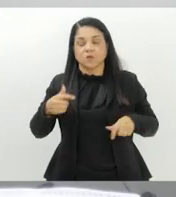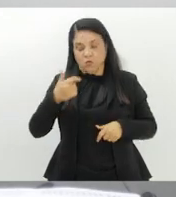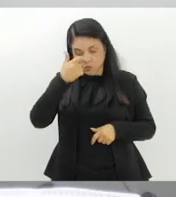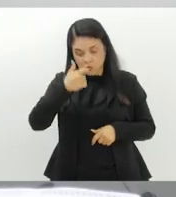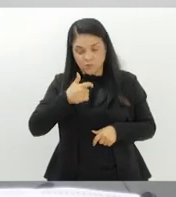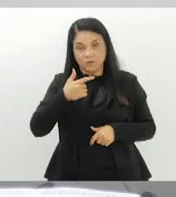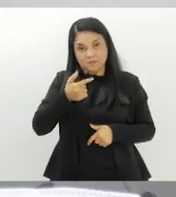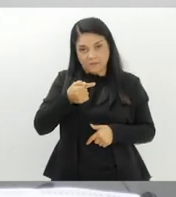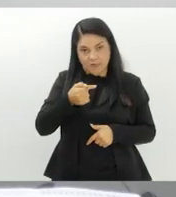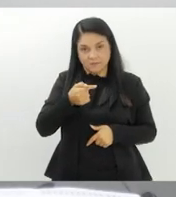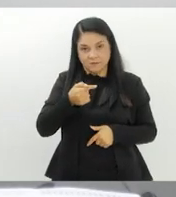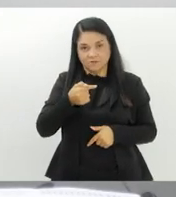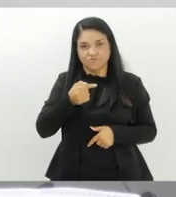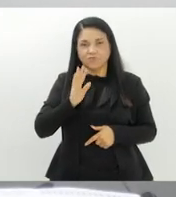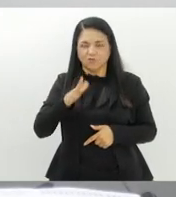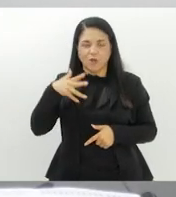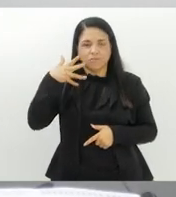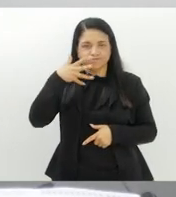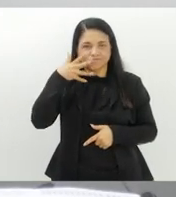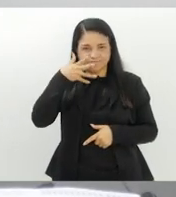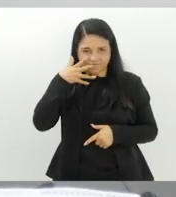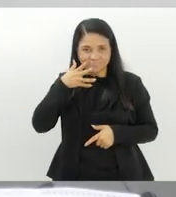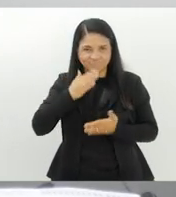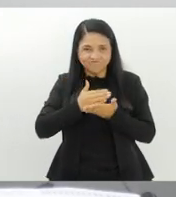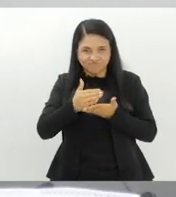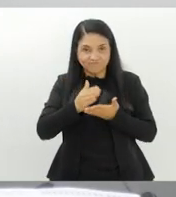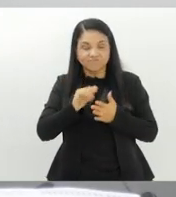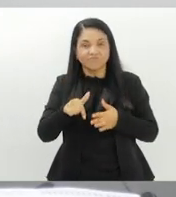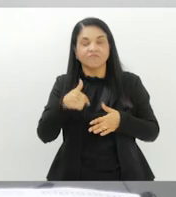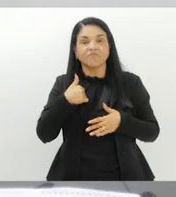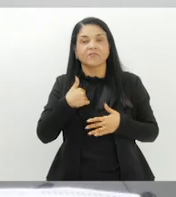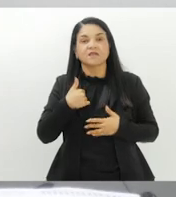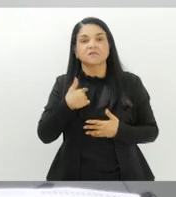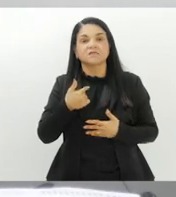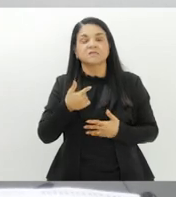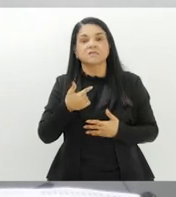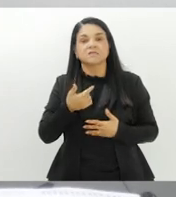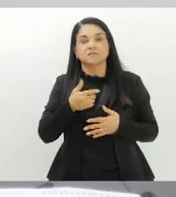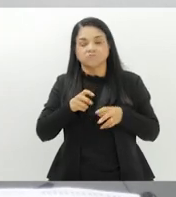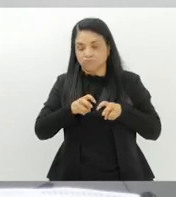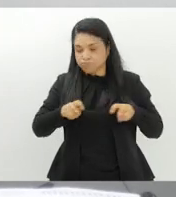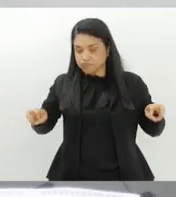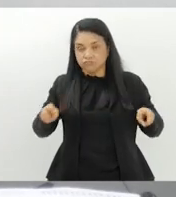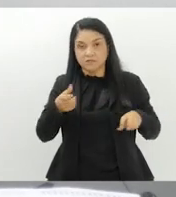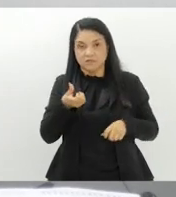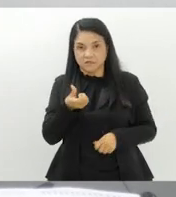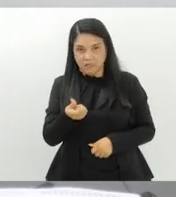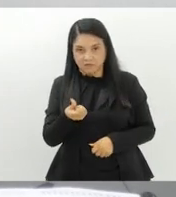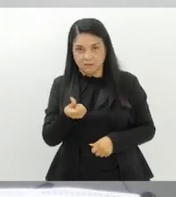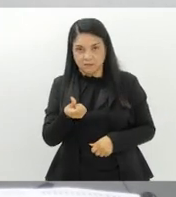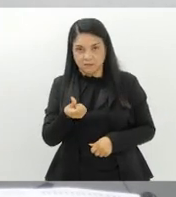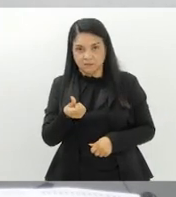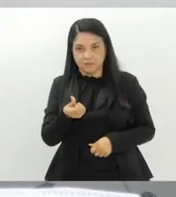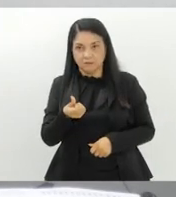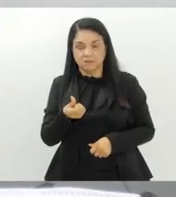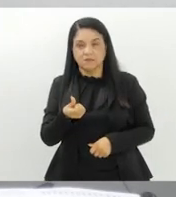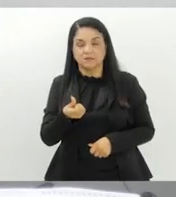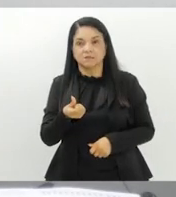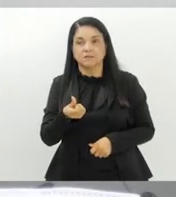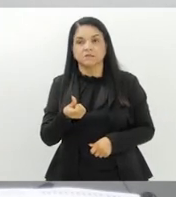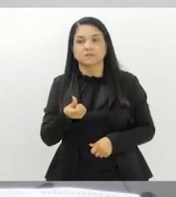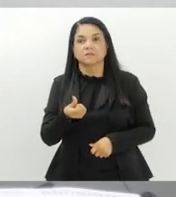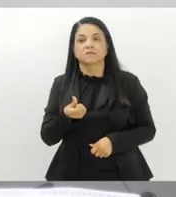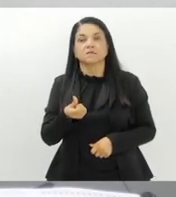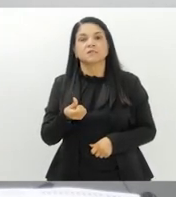sete, mas eu já falei um bocado aqui, nós somos seis além de mim. Então, como